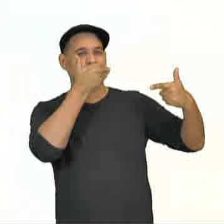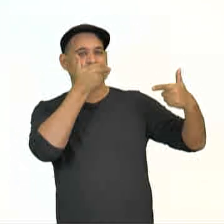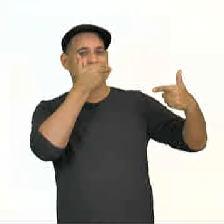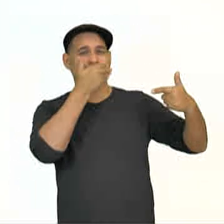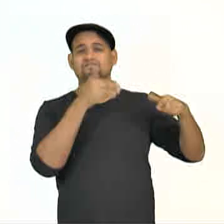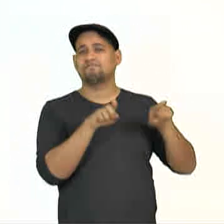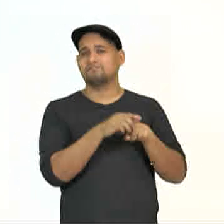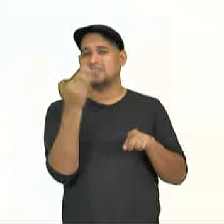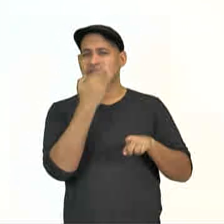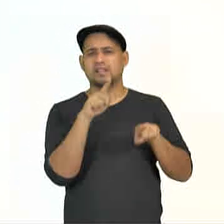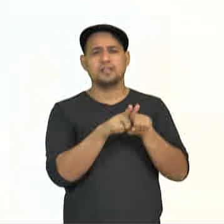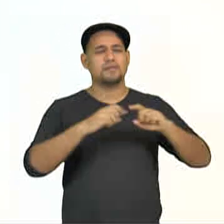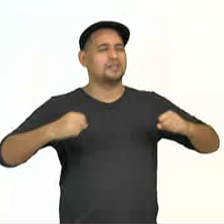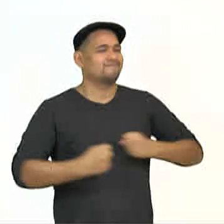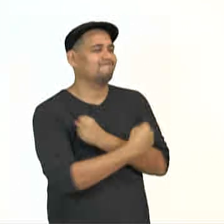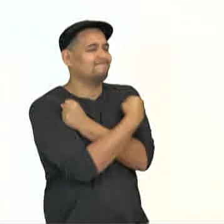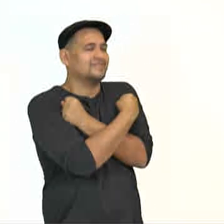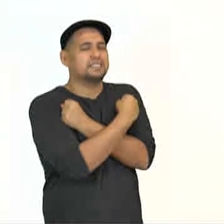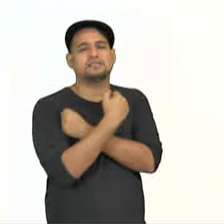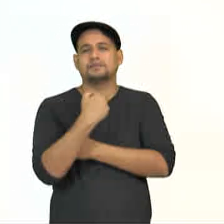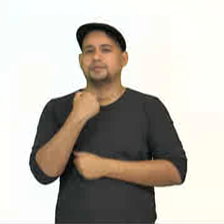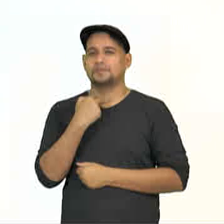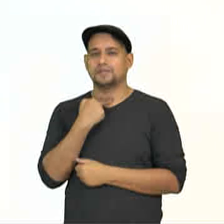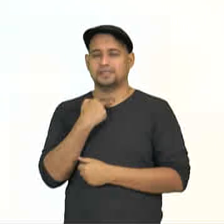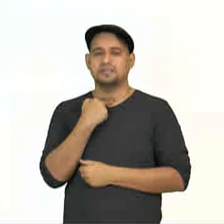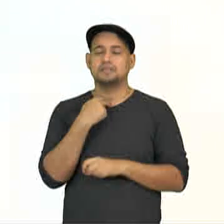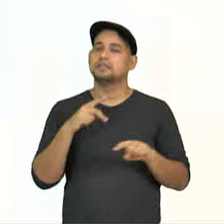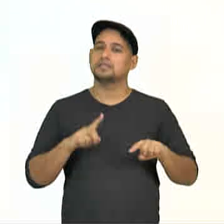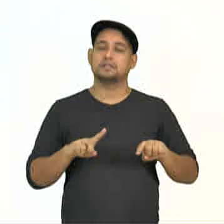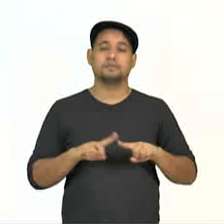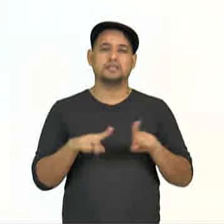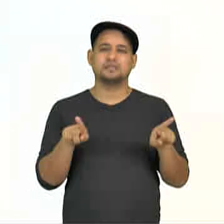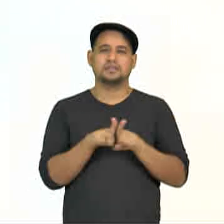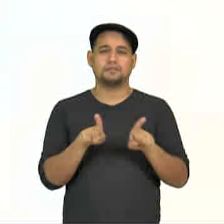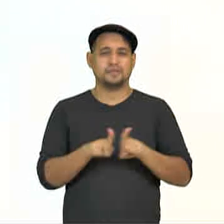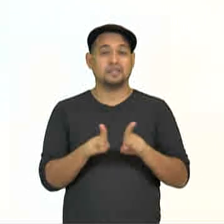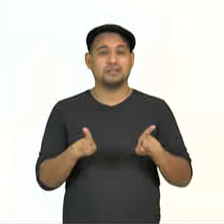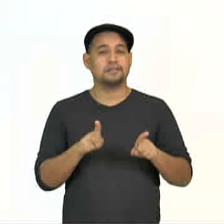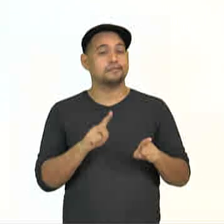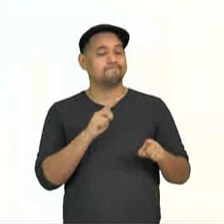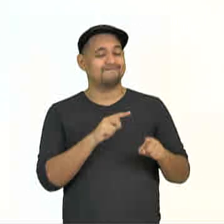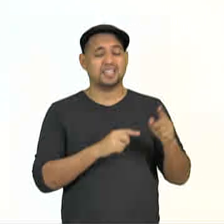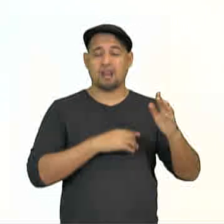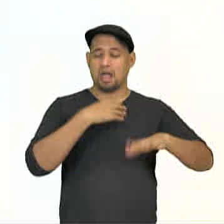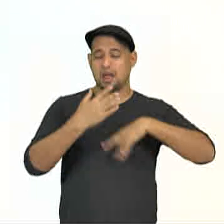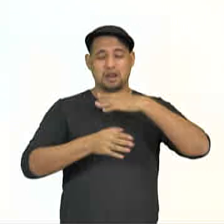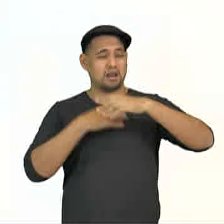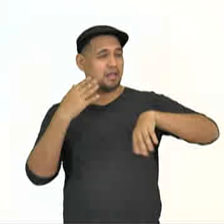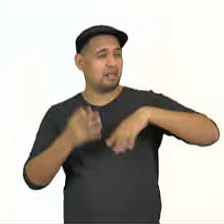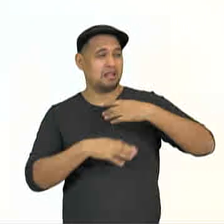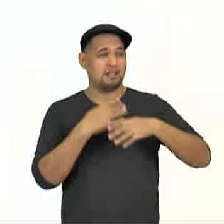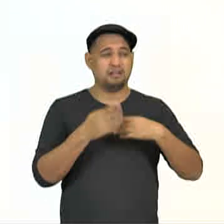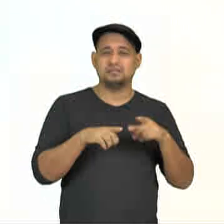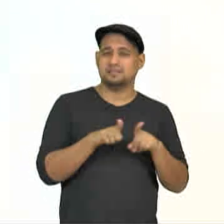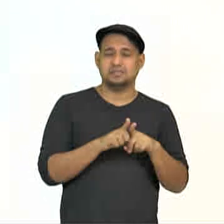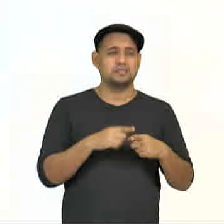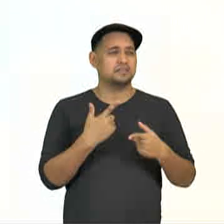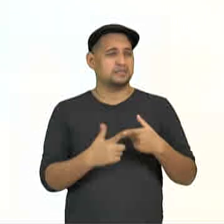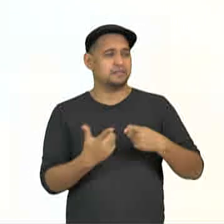máscaras e por abraços não dados. Mas foi também neste conturbado contexto de uma